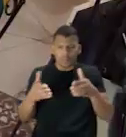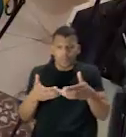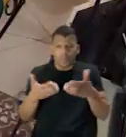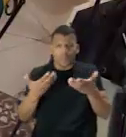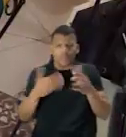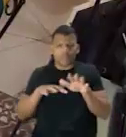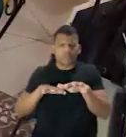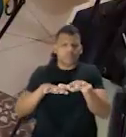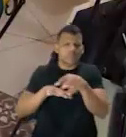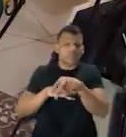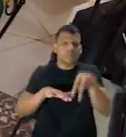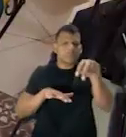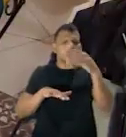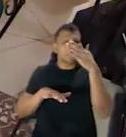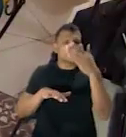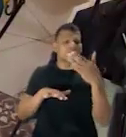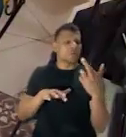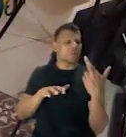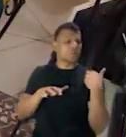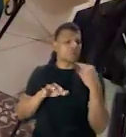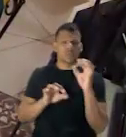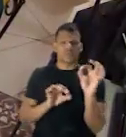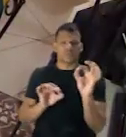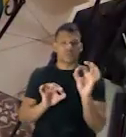sai o clube sem seu bamba.